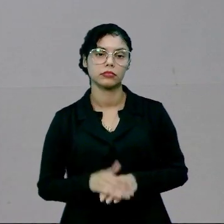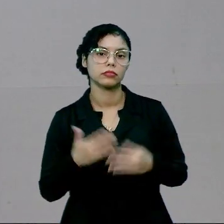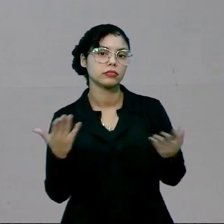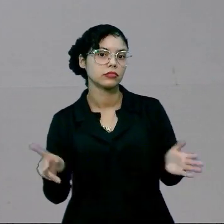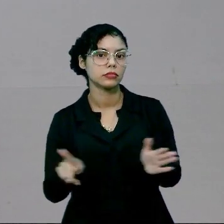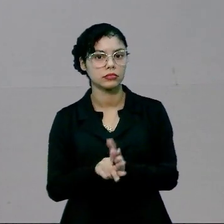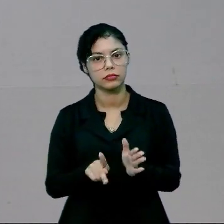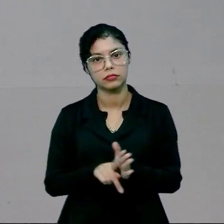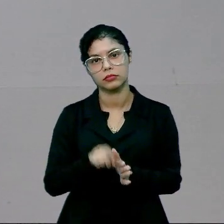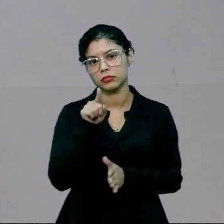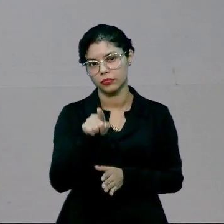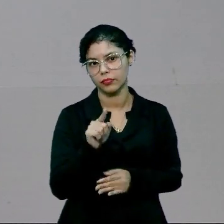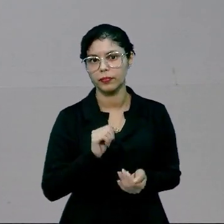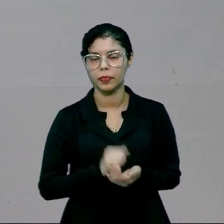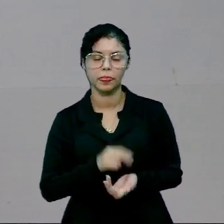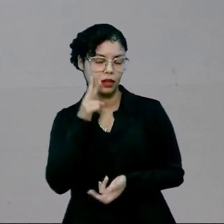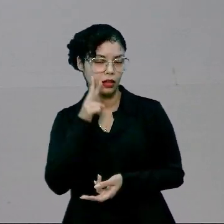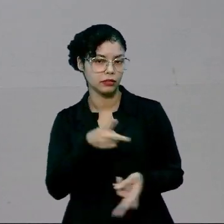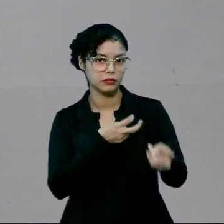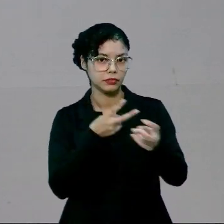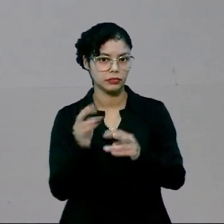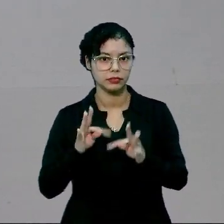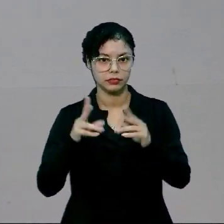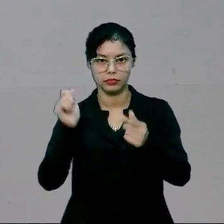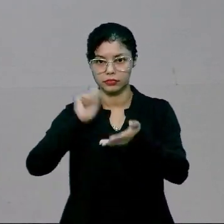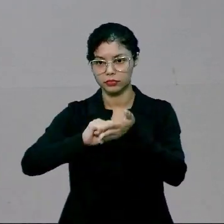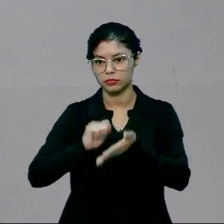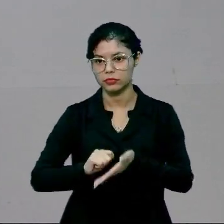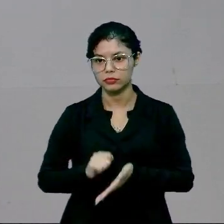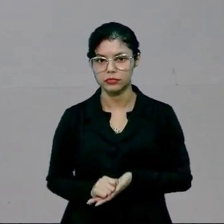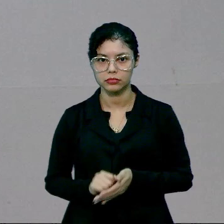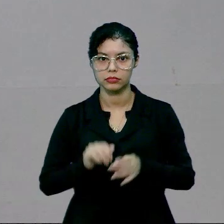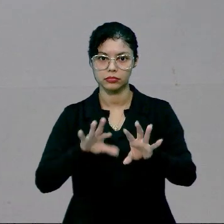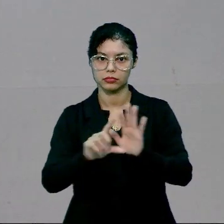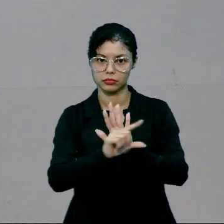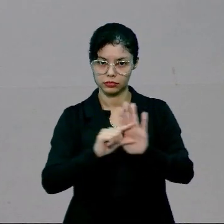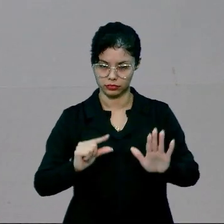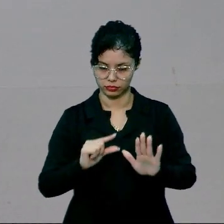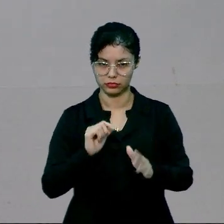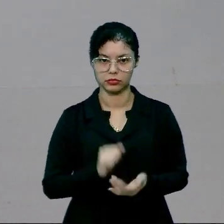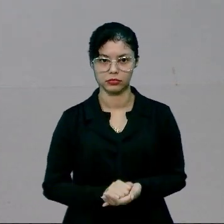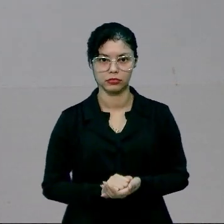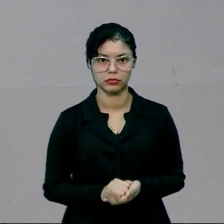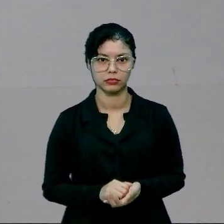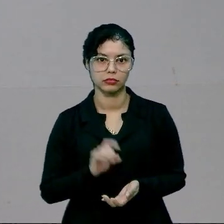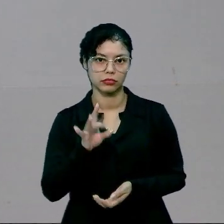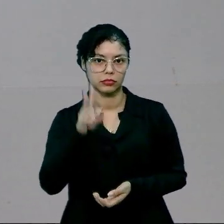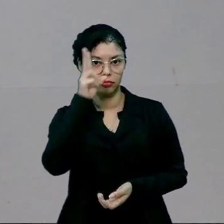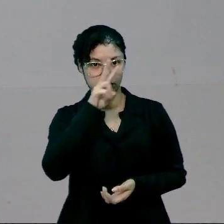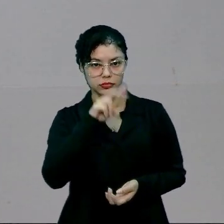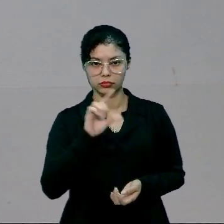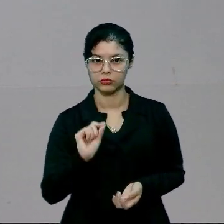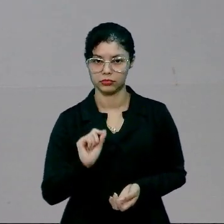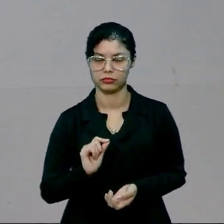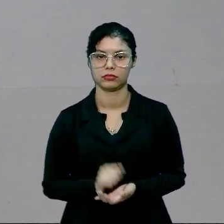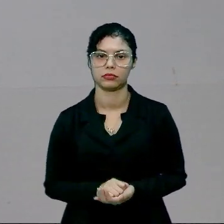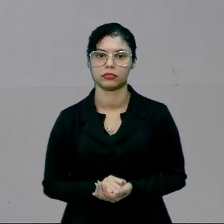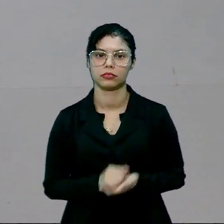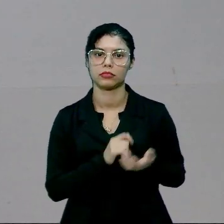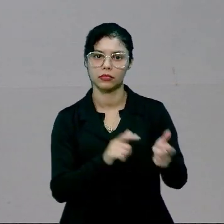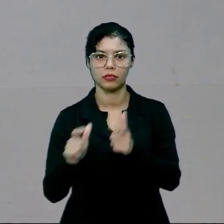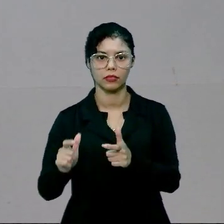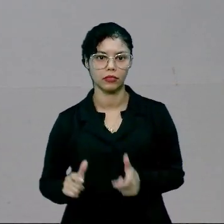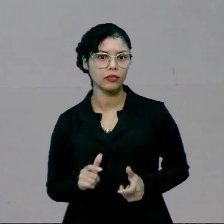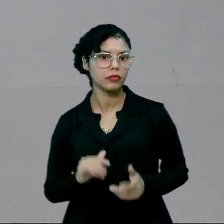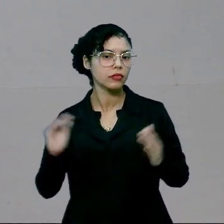é justamente isso em que a gente observa toda a descrição nesse trecho da obra, tá? Só lembrando que o ambiente